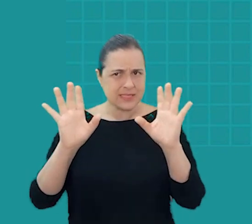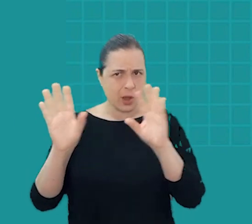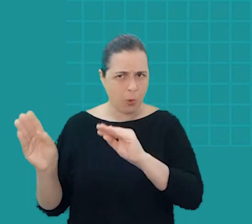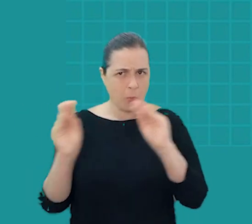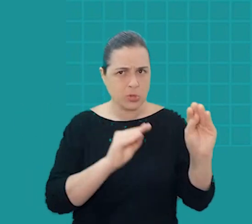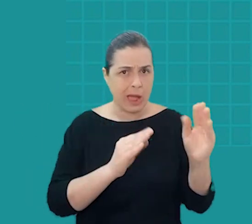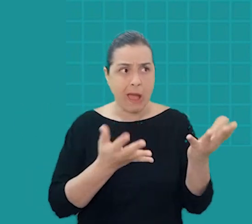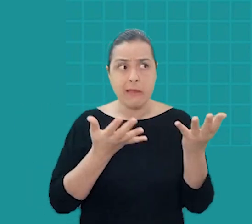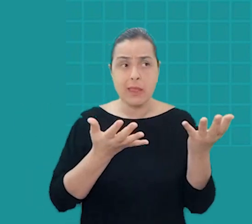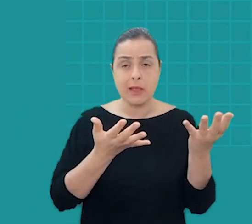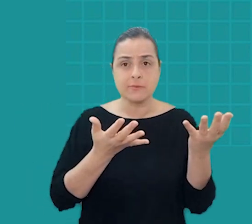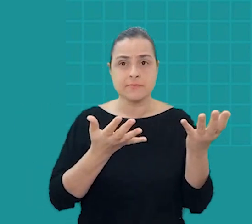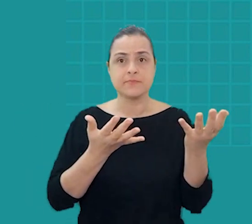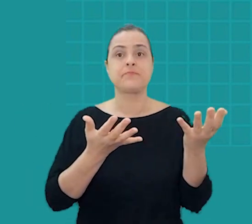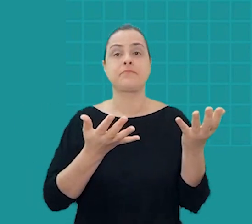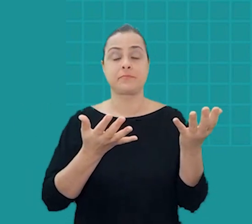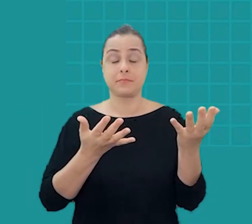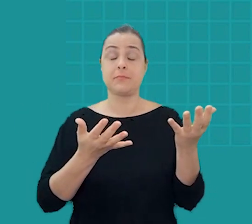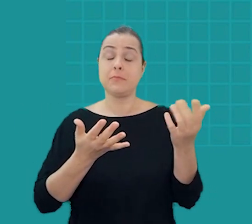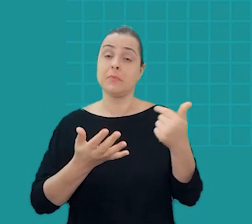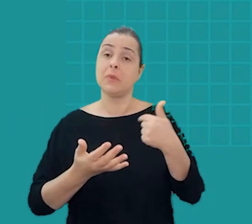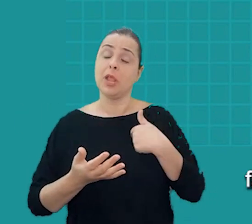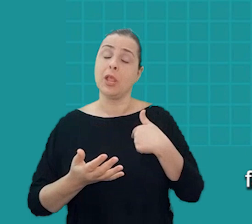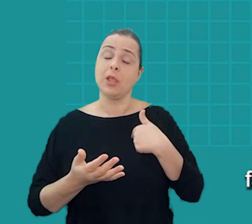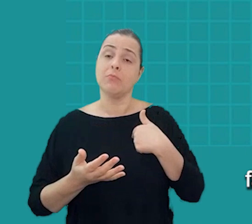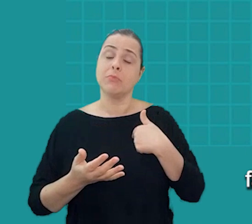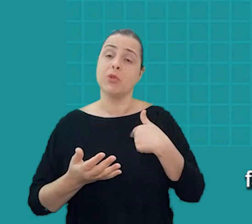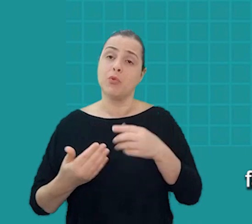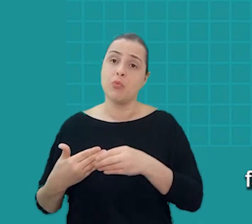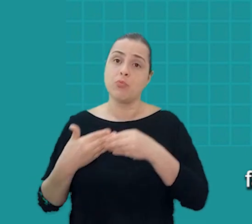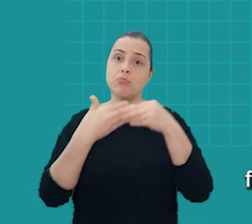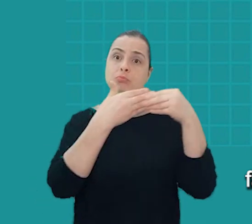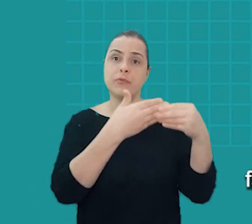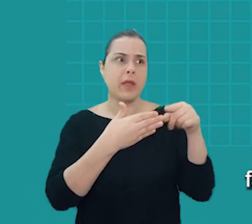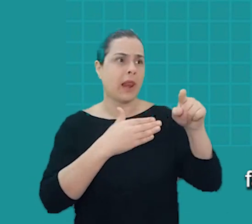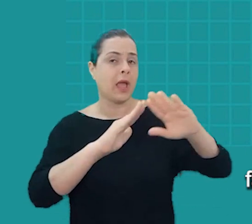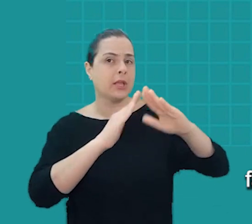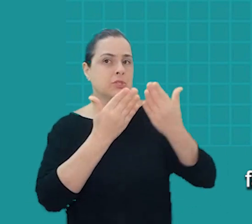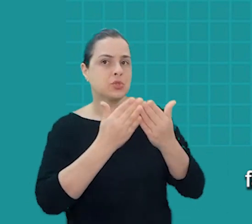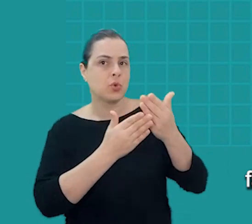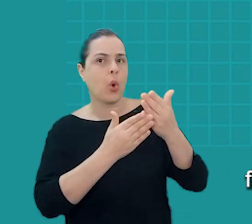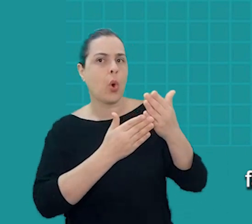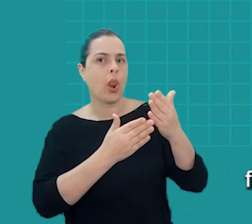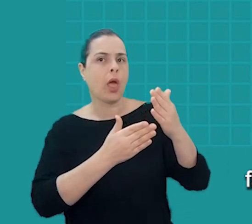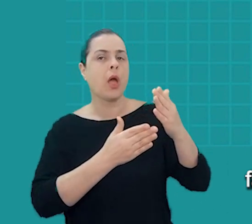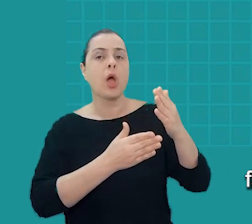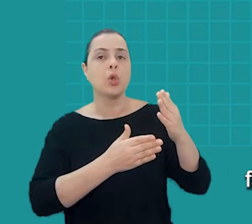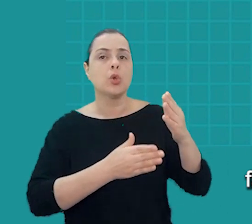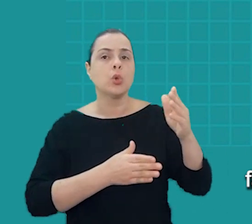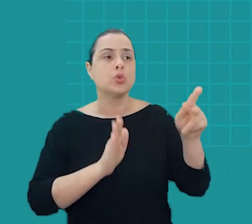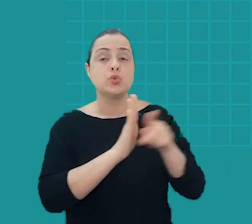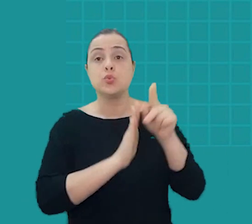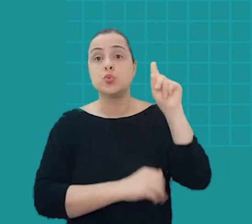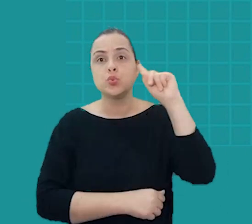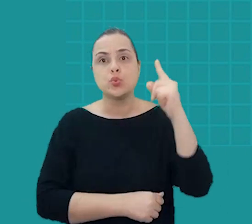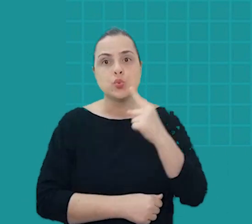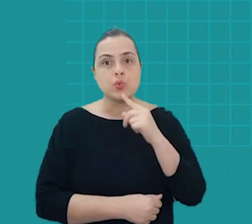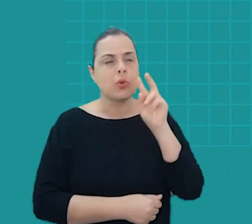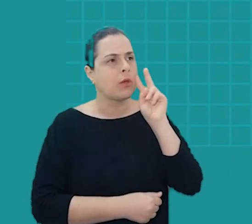uma escola de pessoas só surdas. E quando eu vi esse diretor fazendo essas perguntas, quando